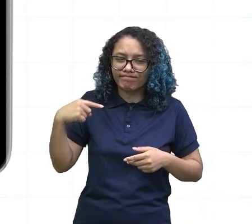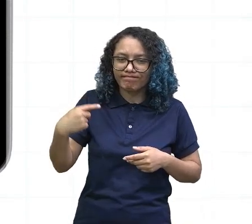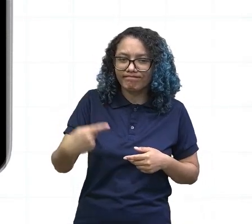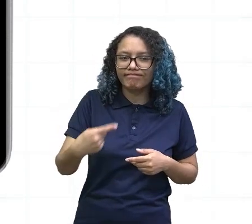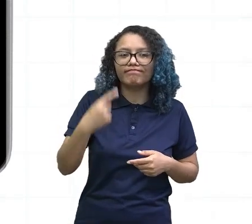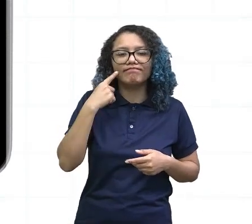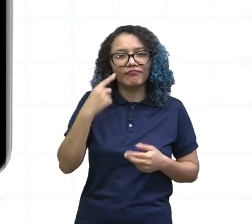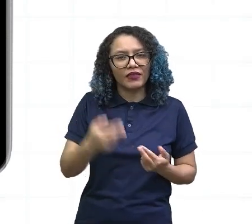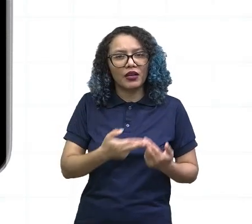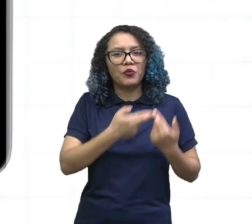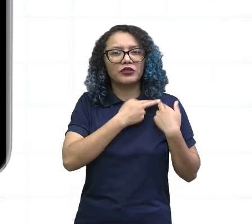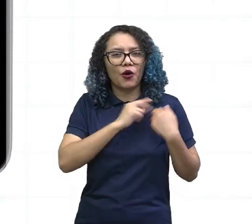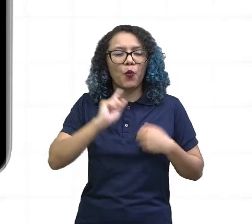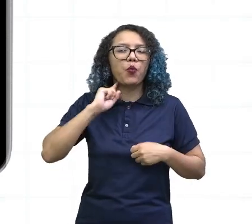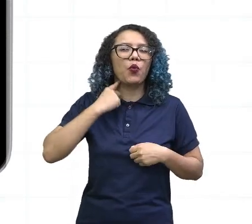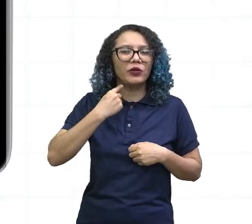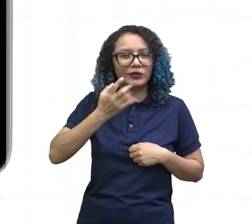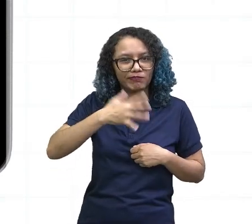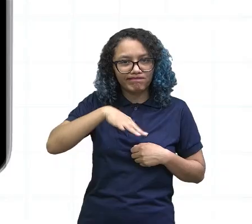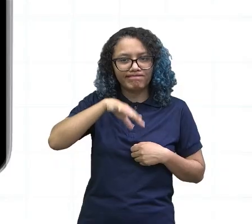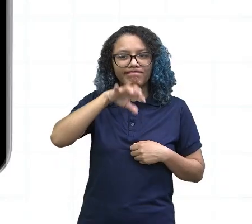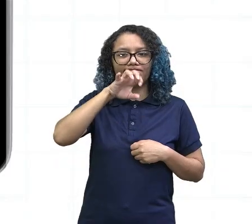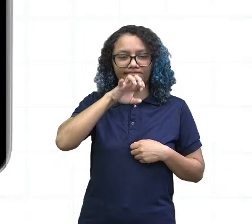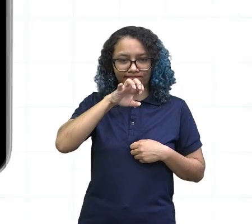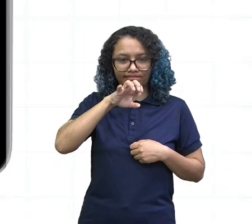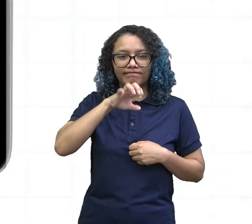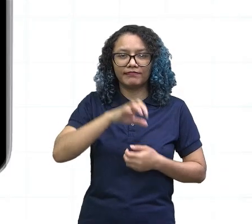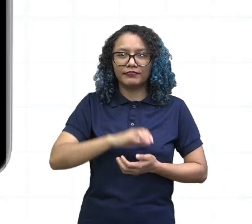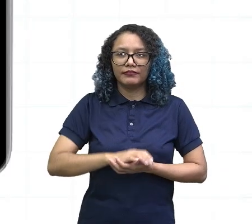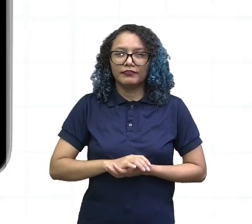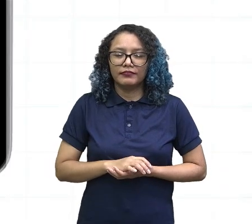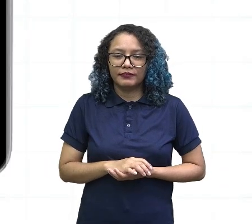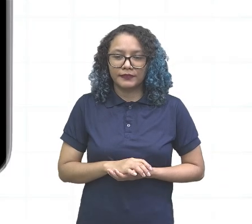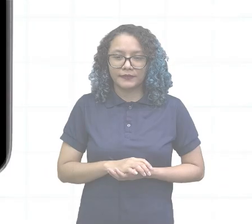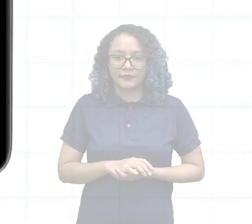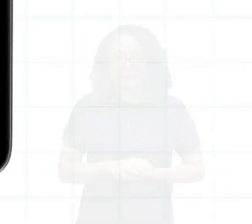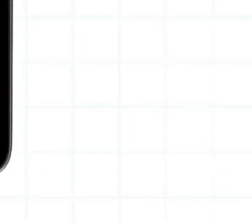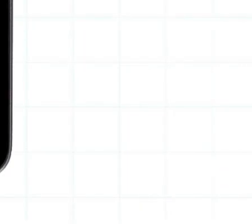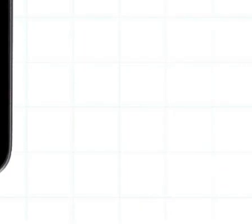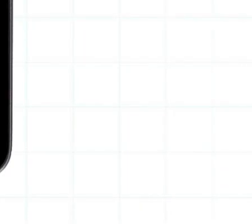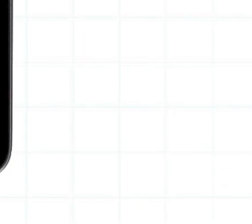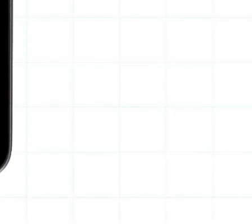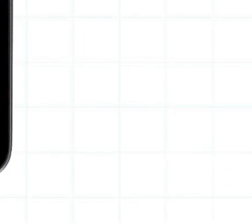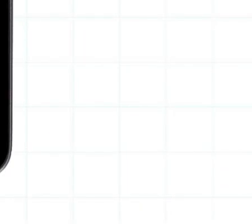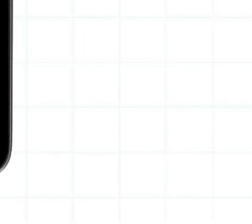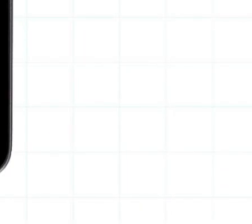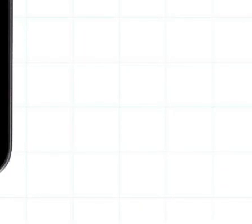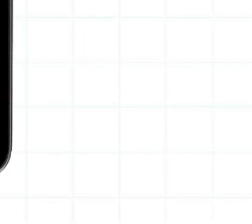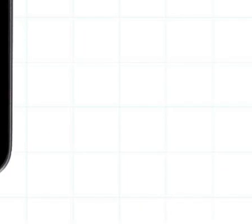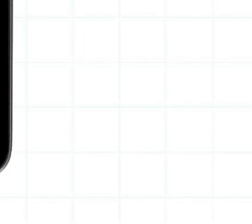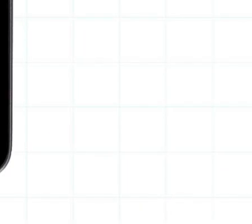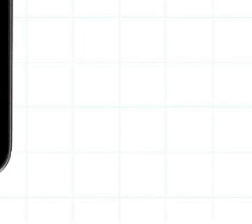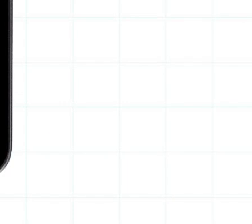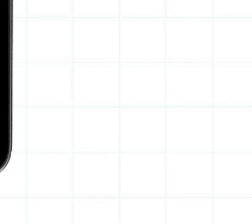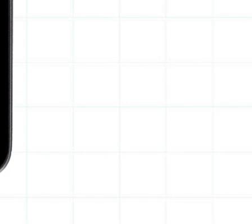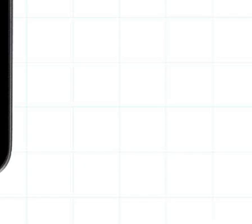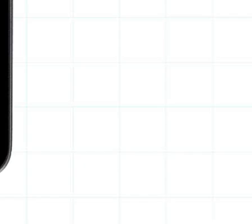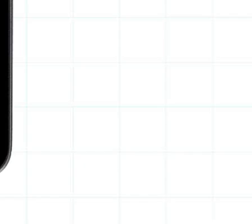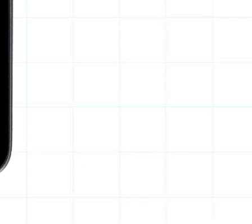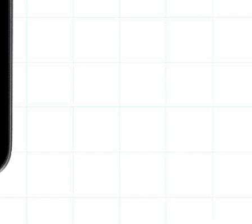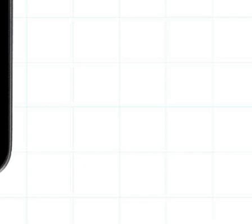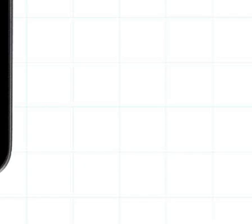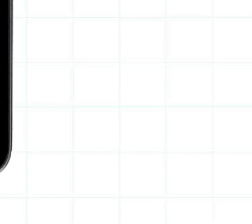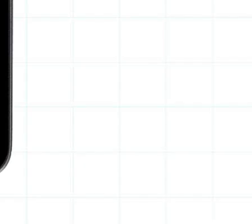né, que são responsáveis pela poluição do ar. A gente tem aí as indústrias, a poluição agrícola, né, as práticas